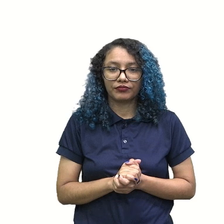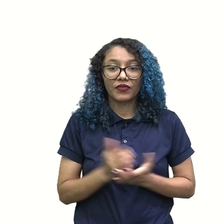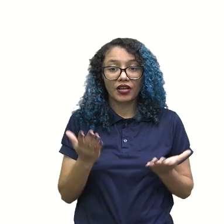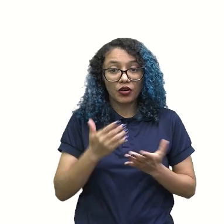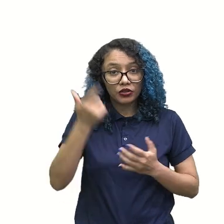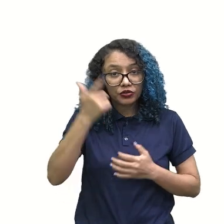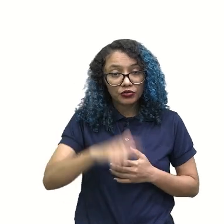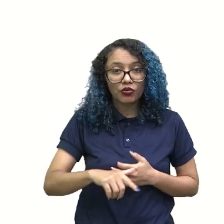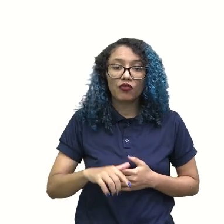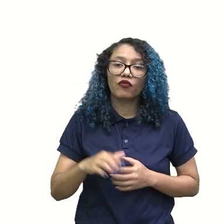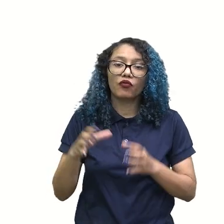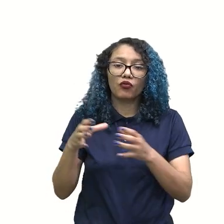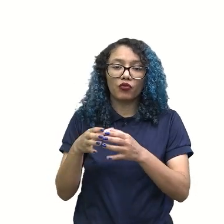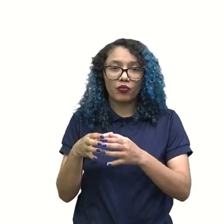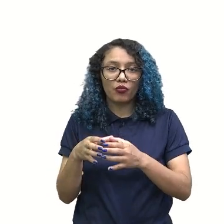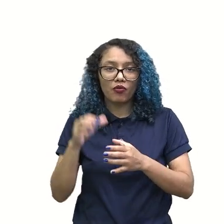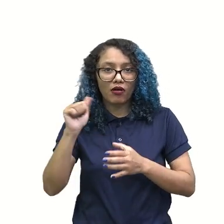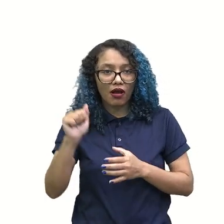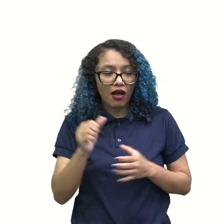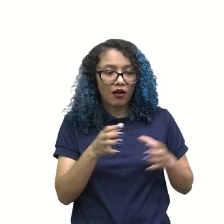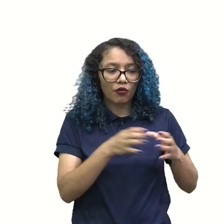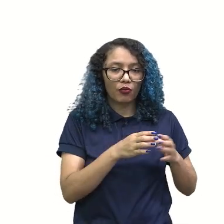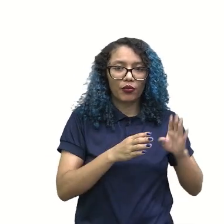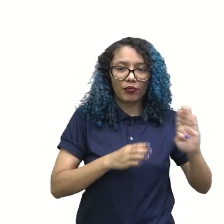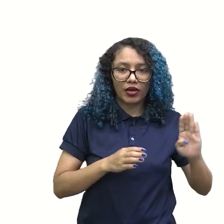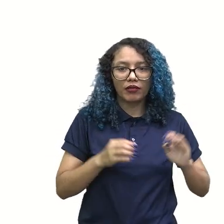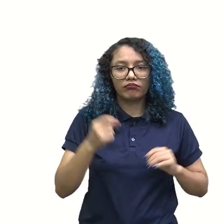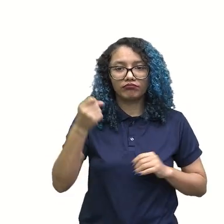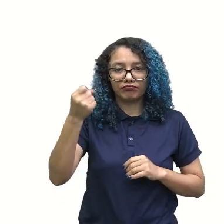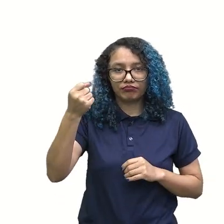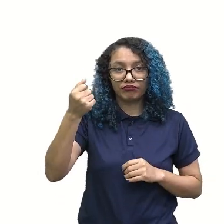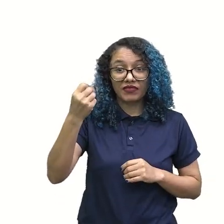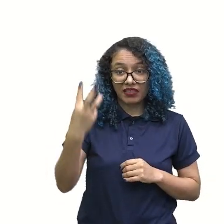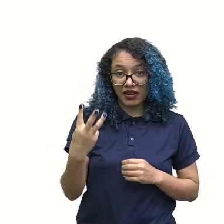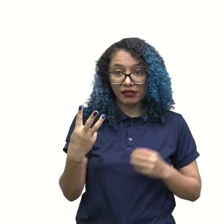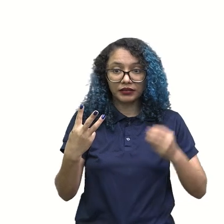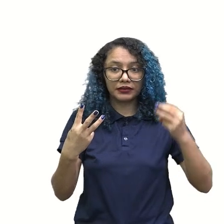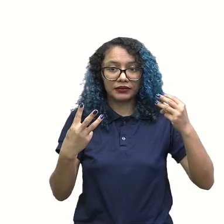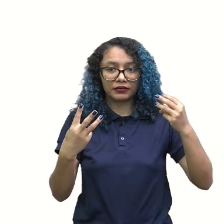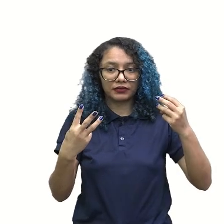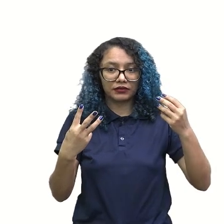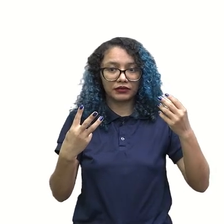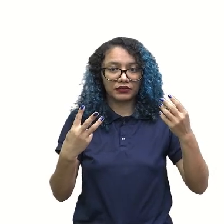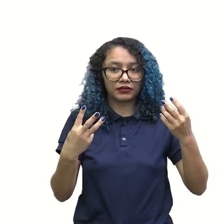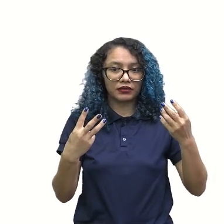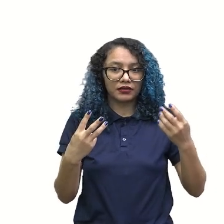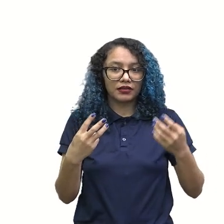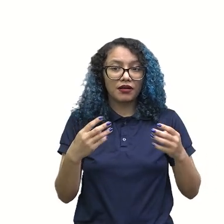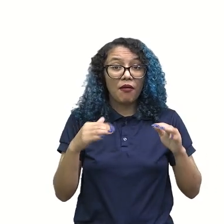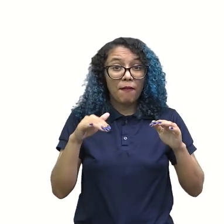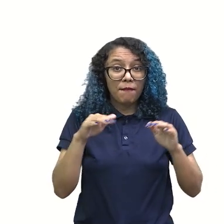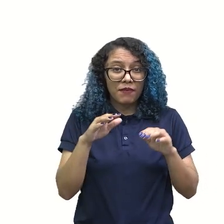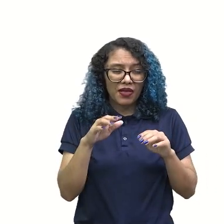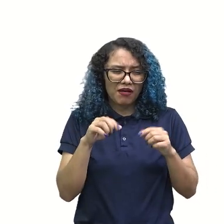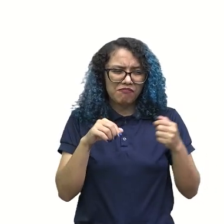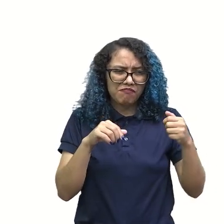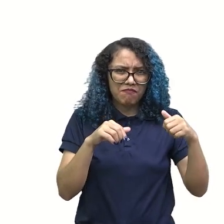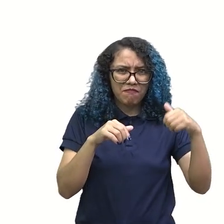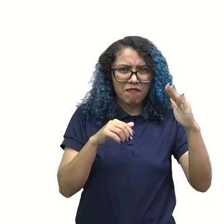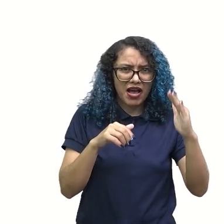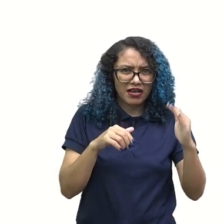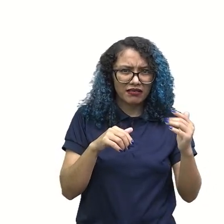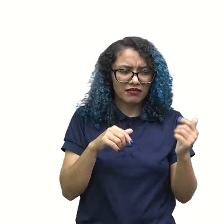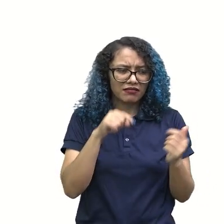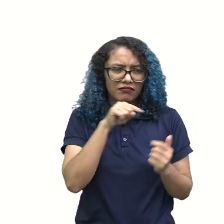terei esses elementos em B. Aí você pode estar dizendo aí, mas tem mais elemento em B do que elemento em A.